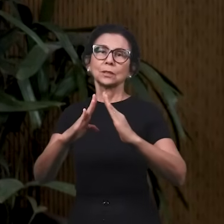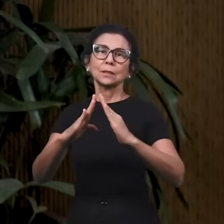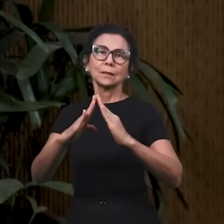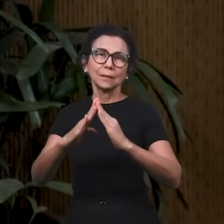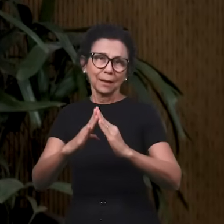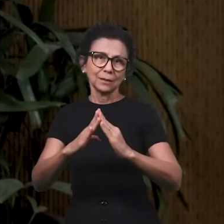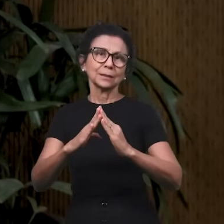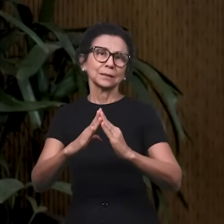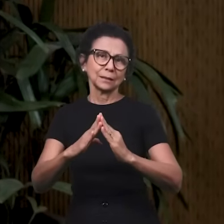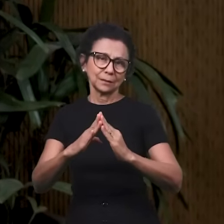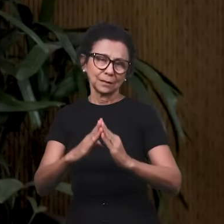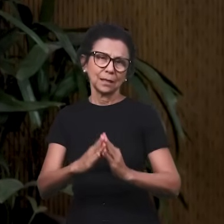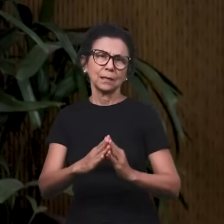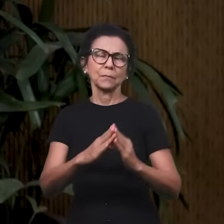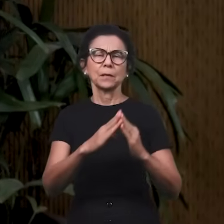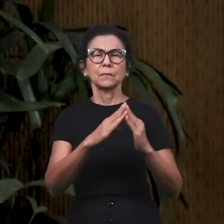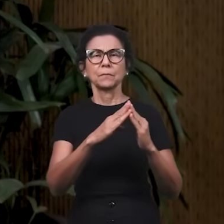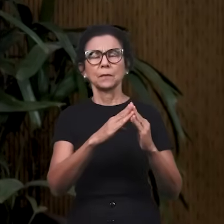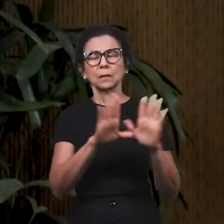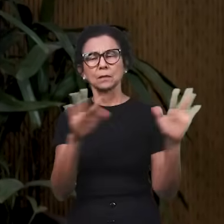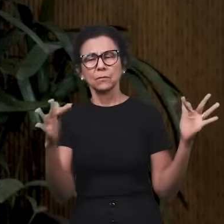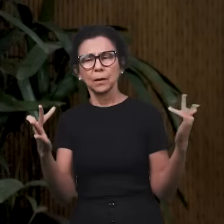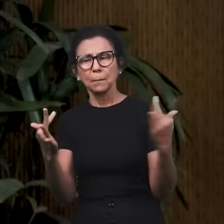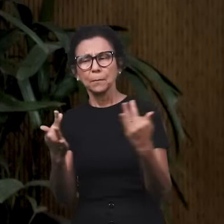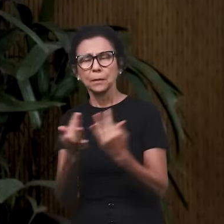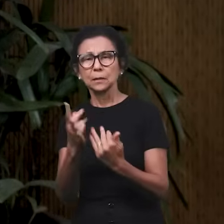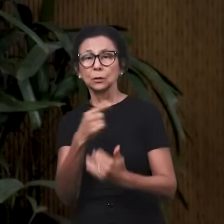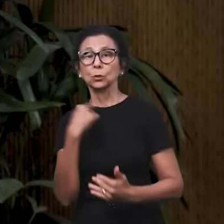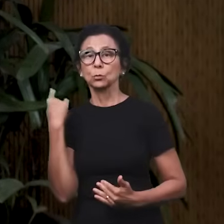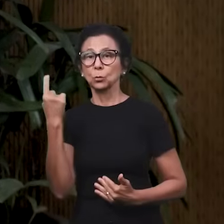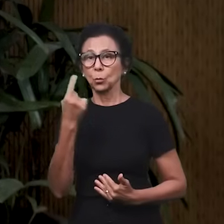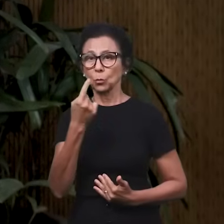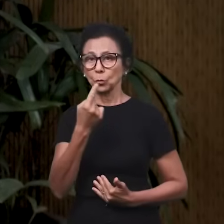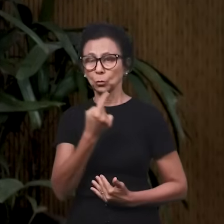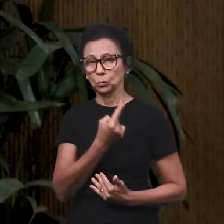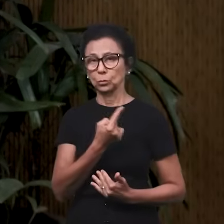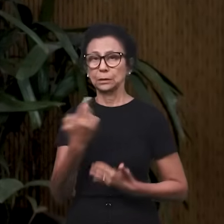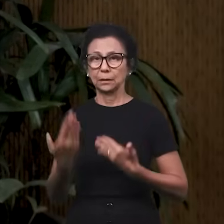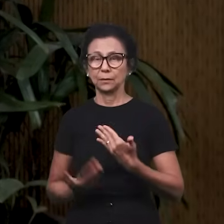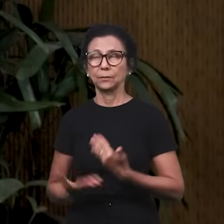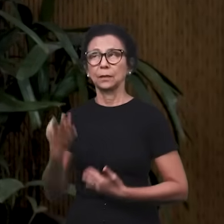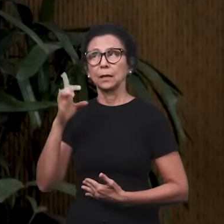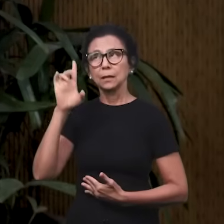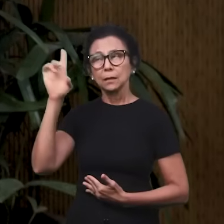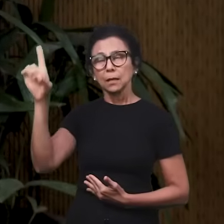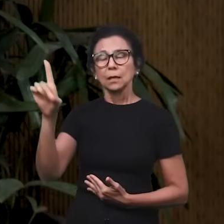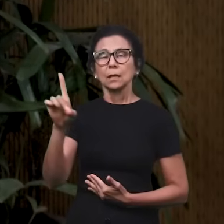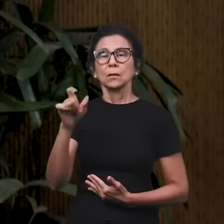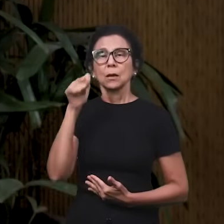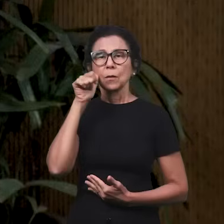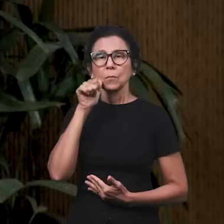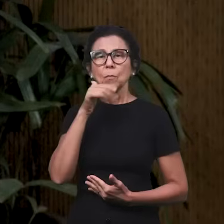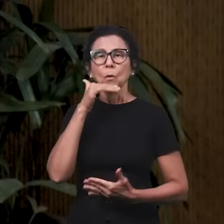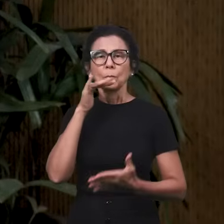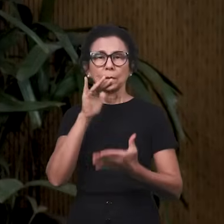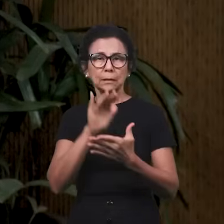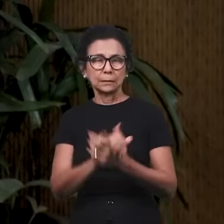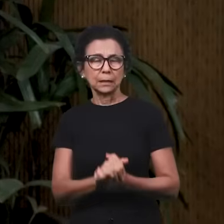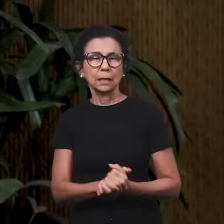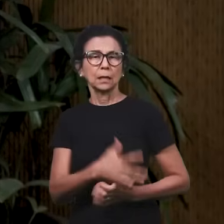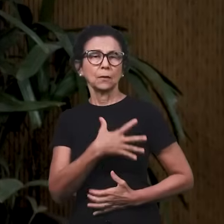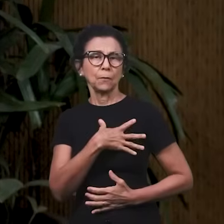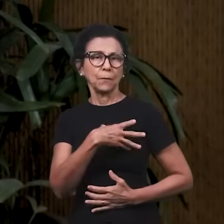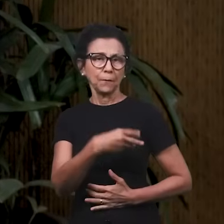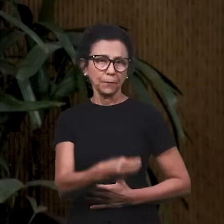no lar, aqueles lares completos, onde o casal com os filhos fazia o início com